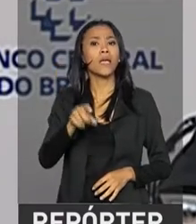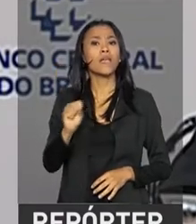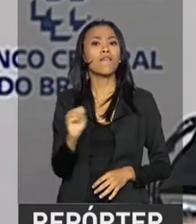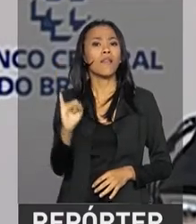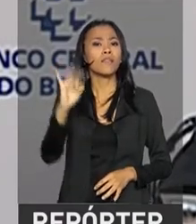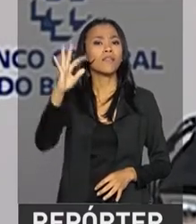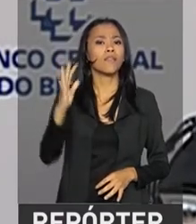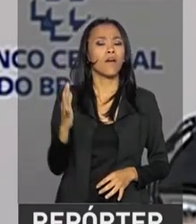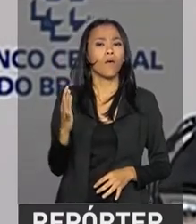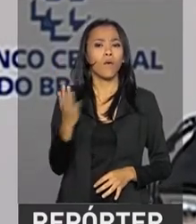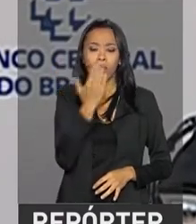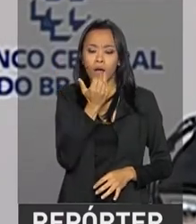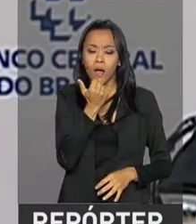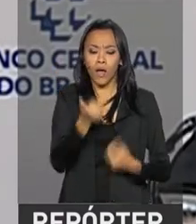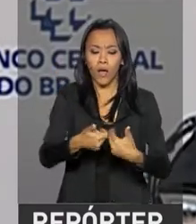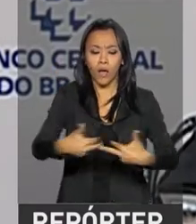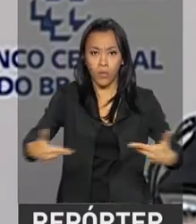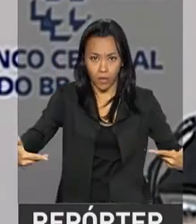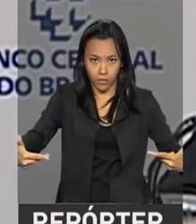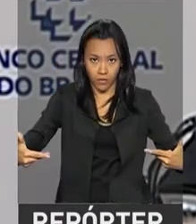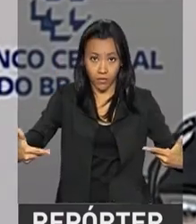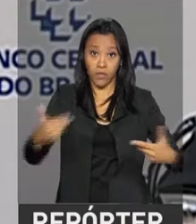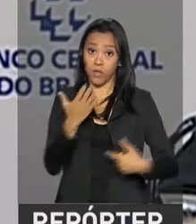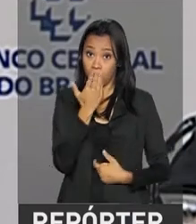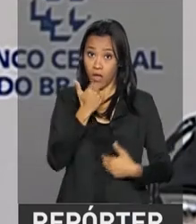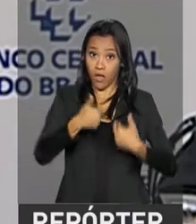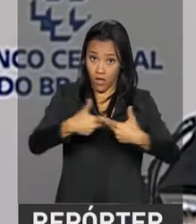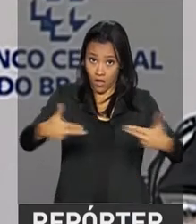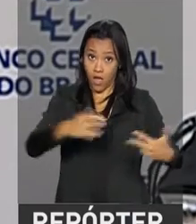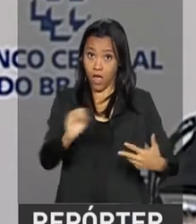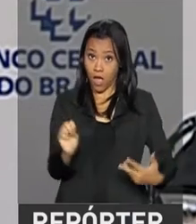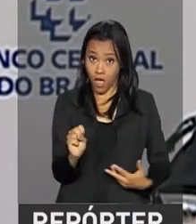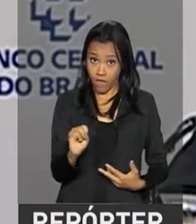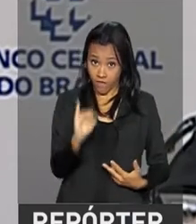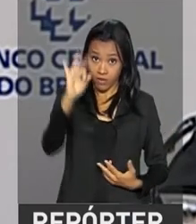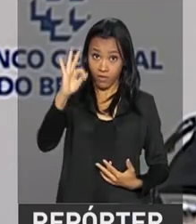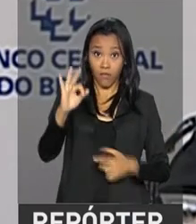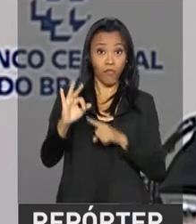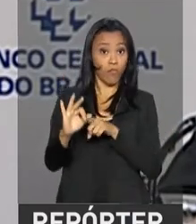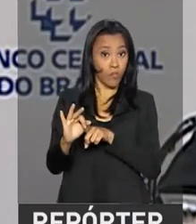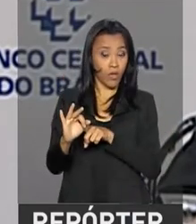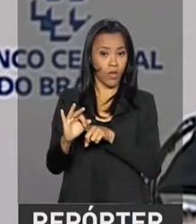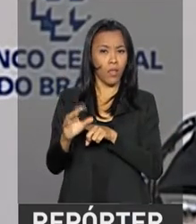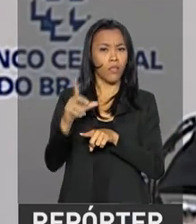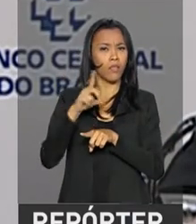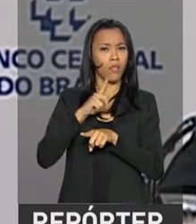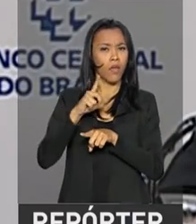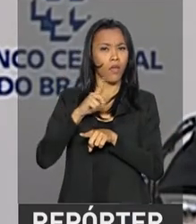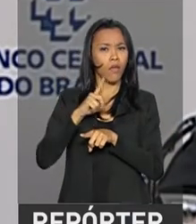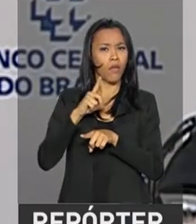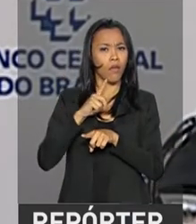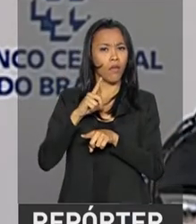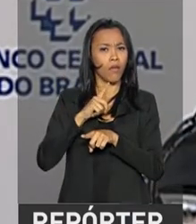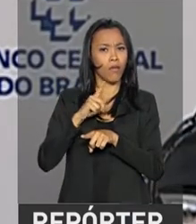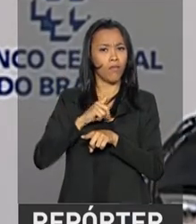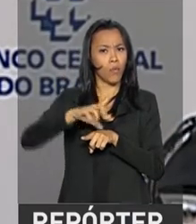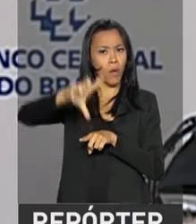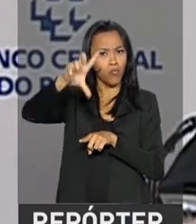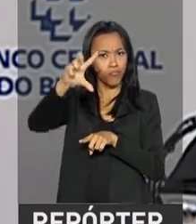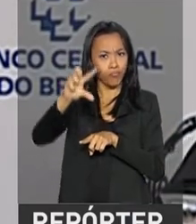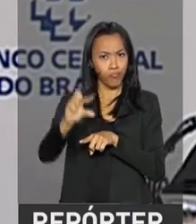de alimentos a inflação de alimentos teve uma perda de força na verdade de uma deflação